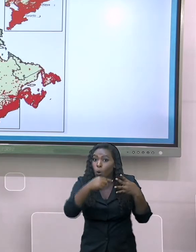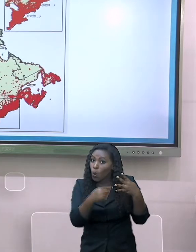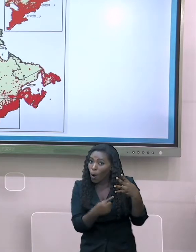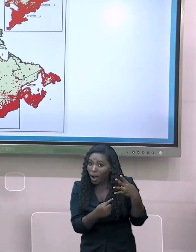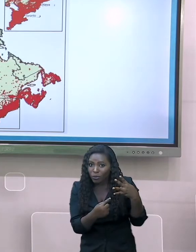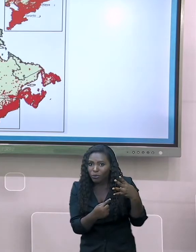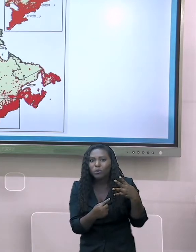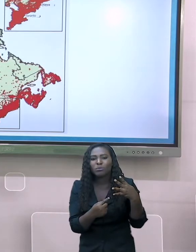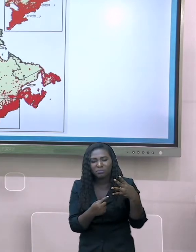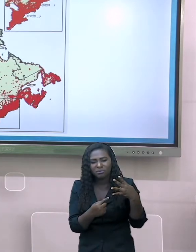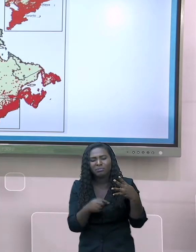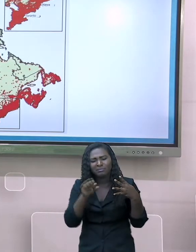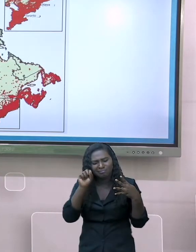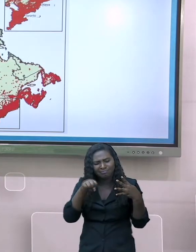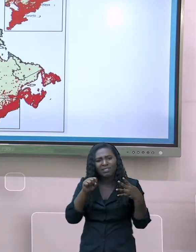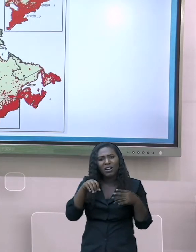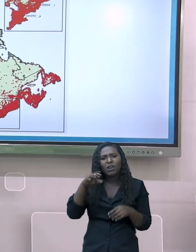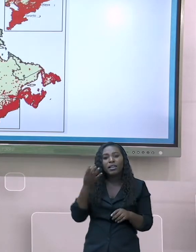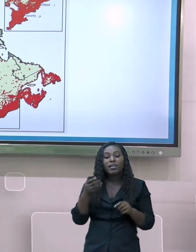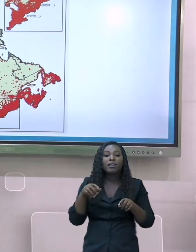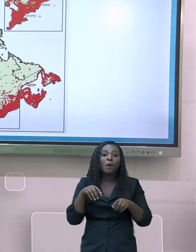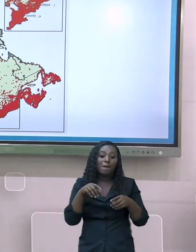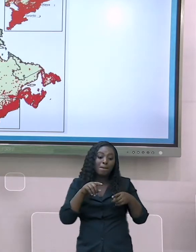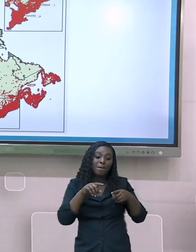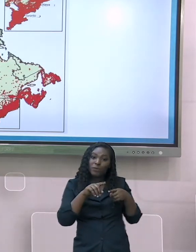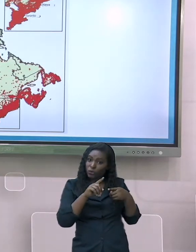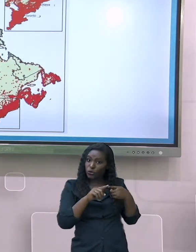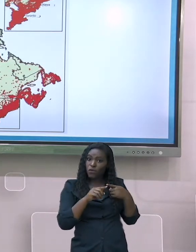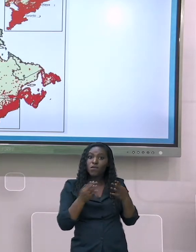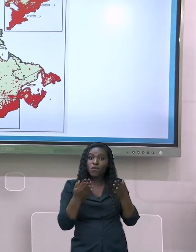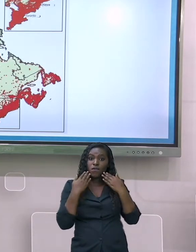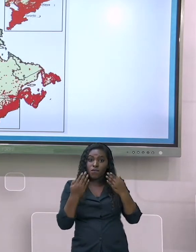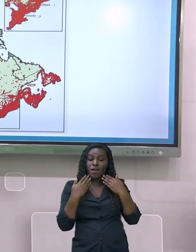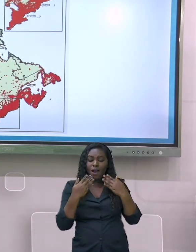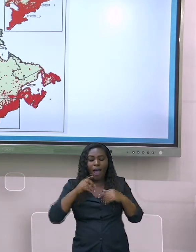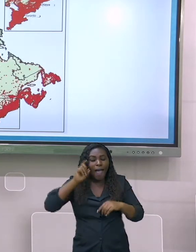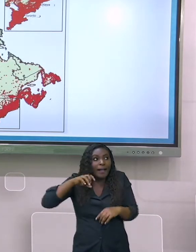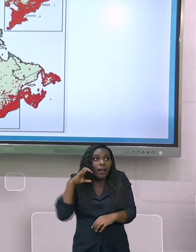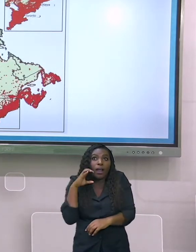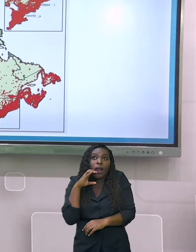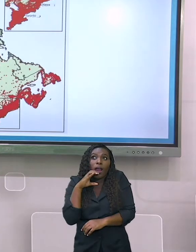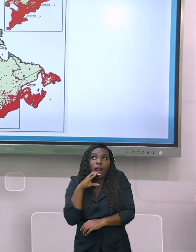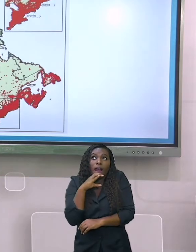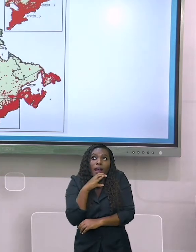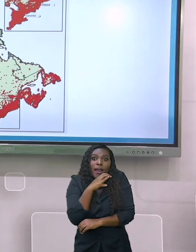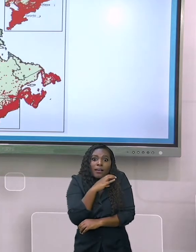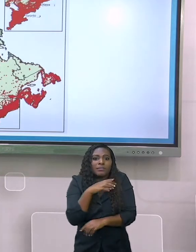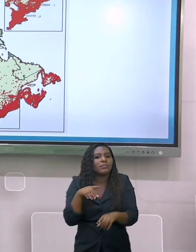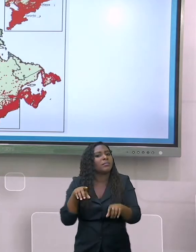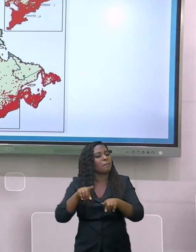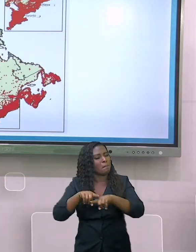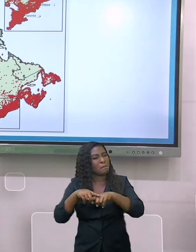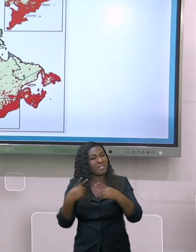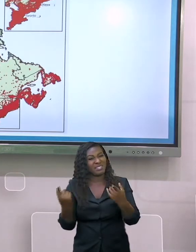posso esquecer esses detalhes. Mas o inverno é extremamente rigoroso.